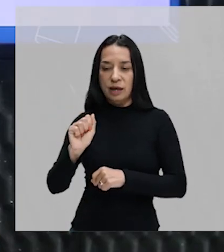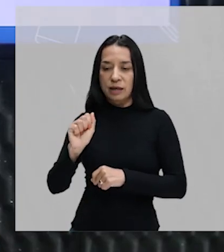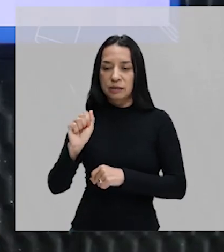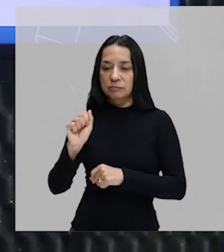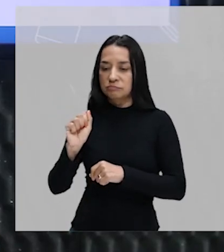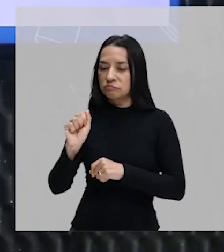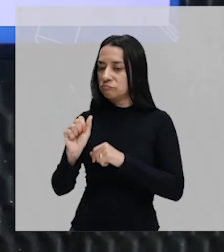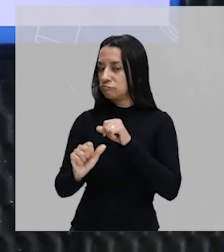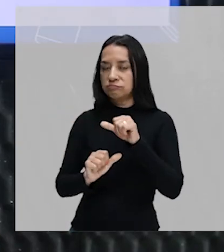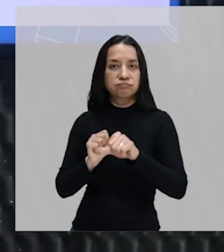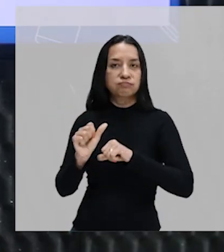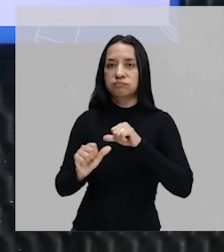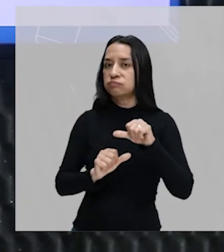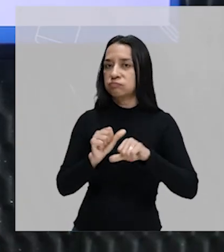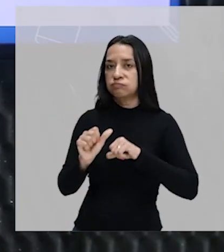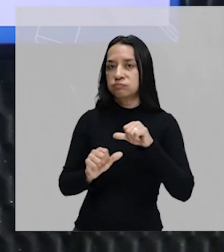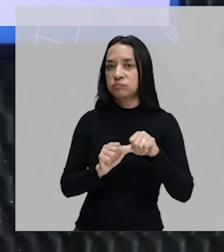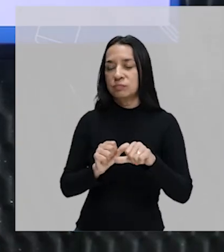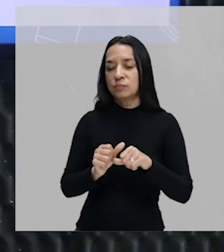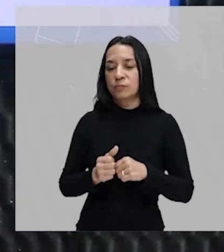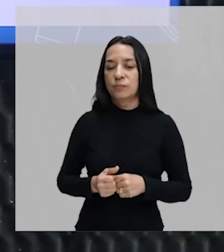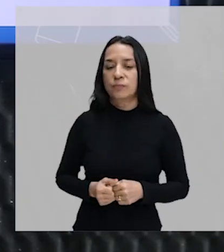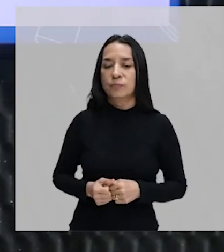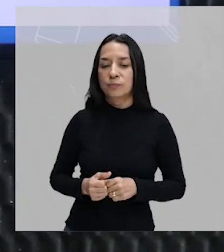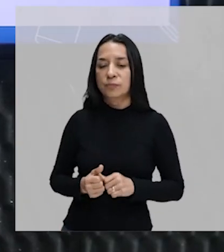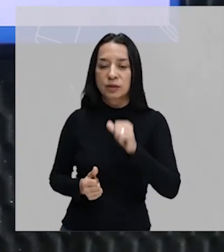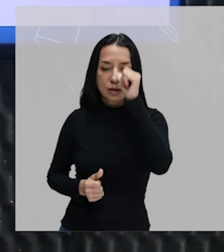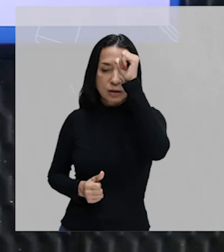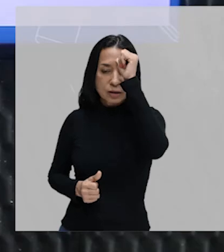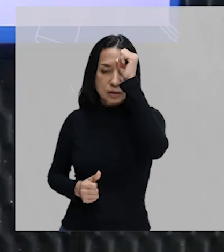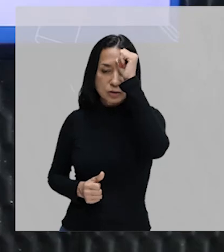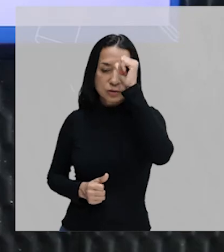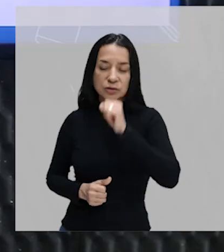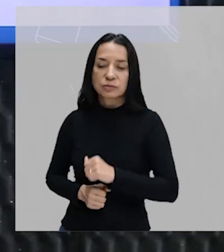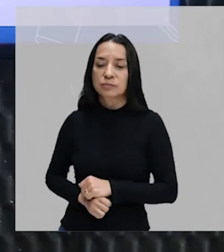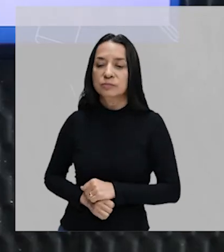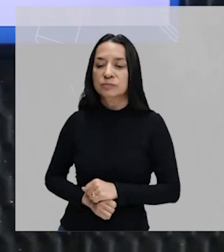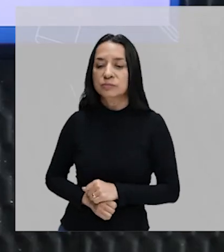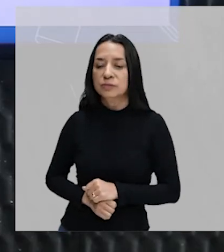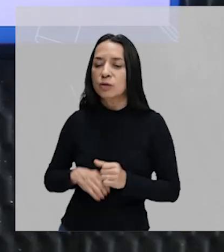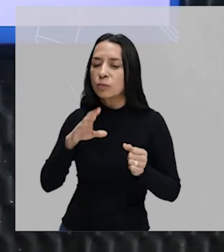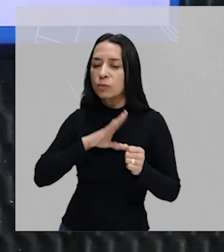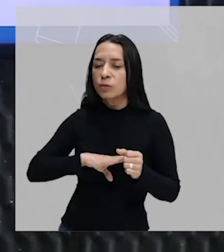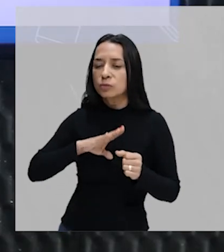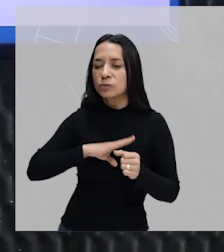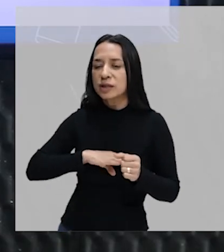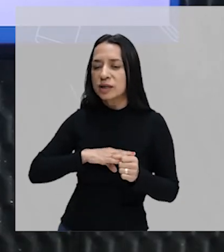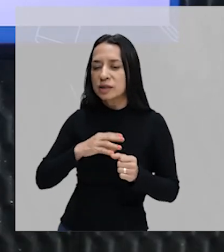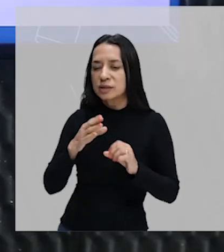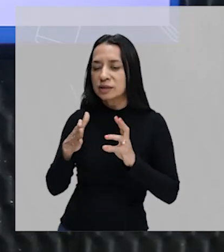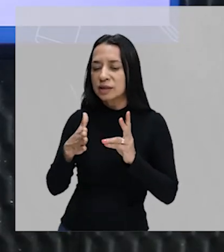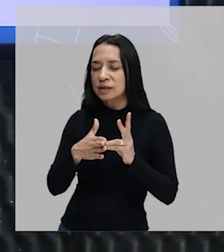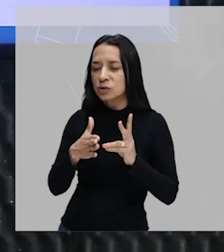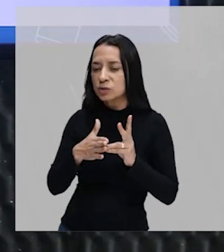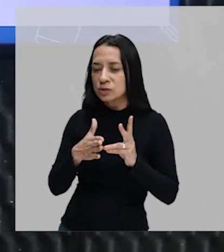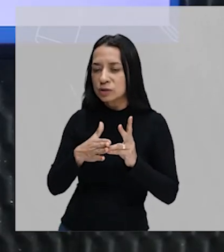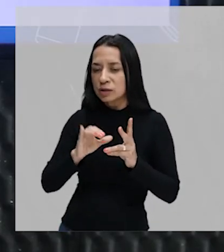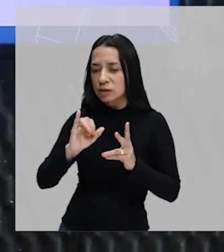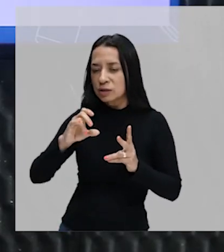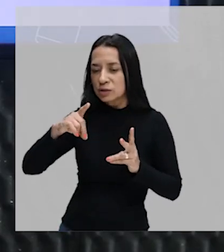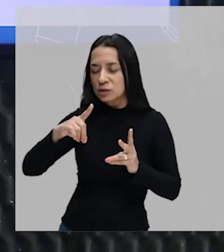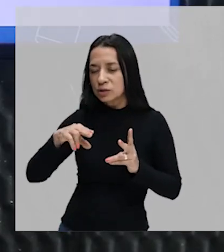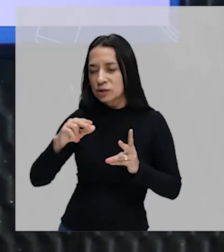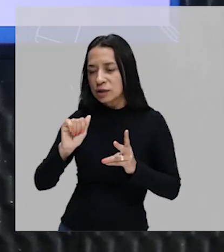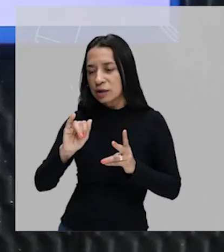Índia, índio e Índia. Vocês sabem que no português a gente chama indiano e indiana,